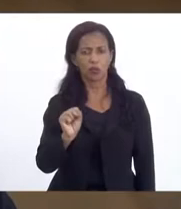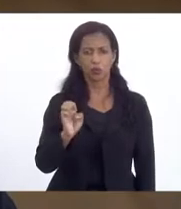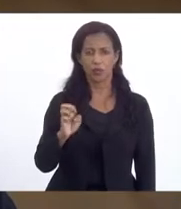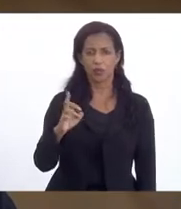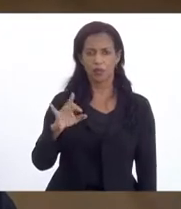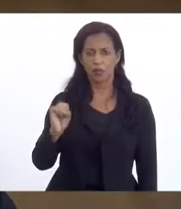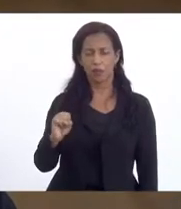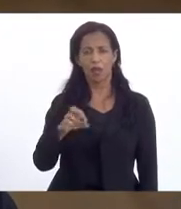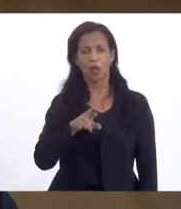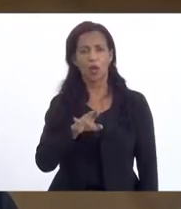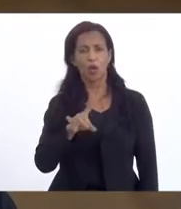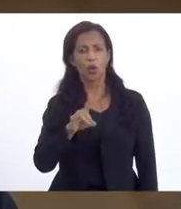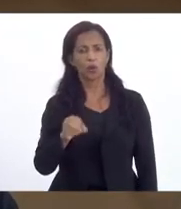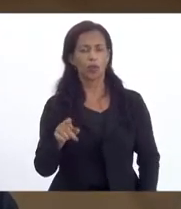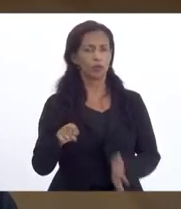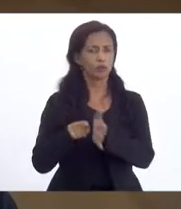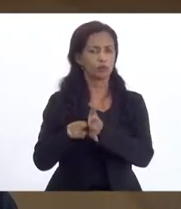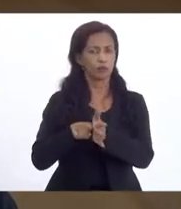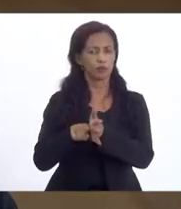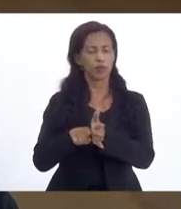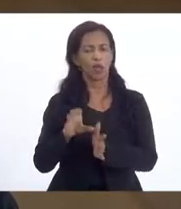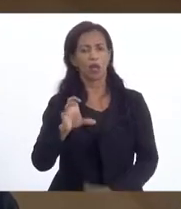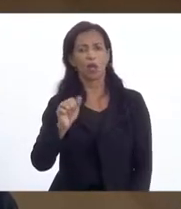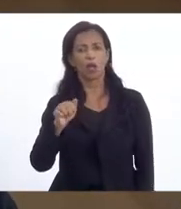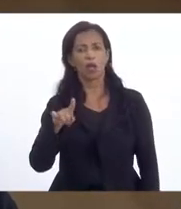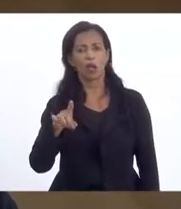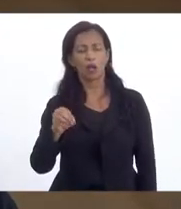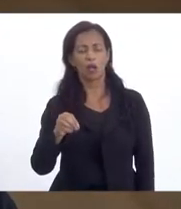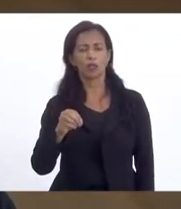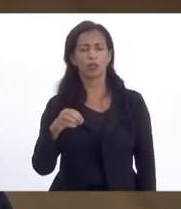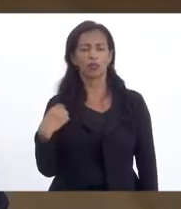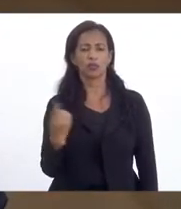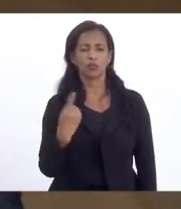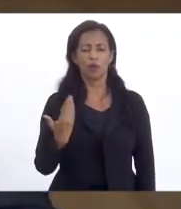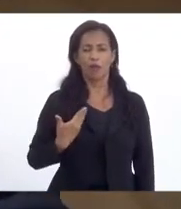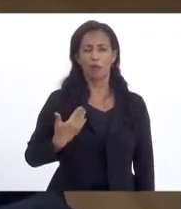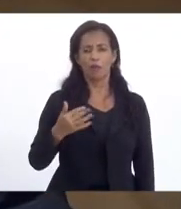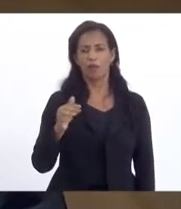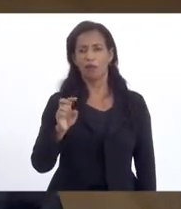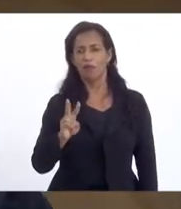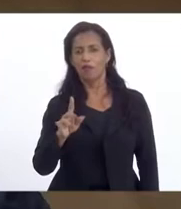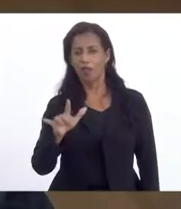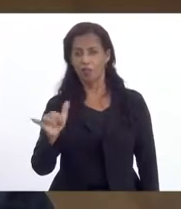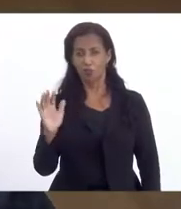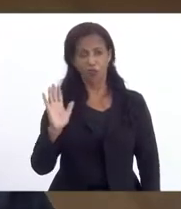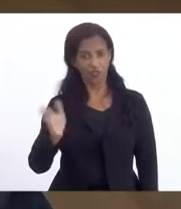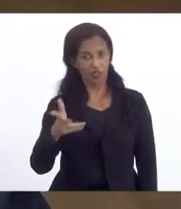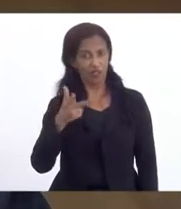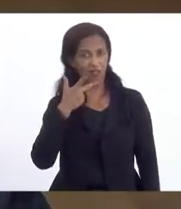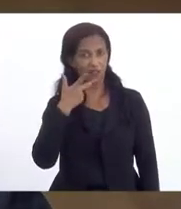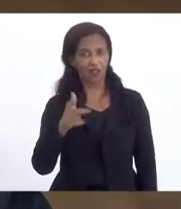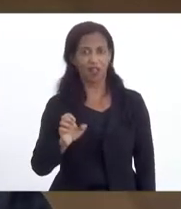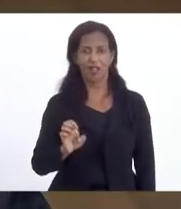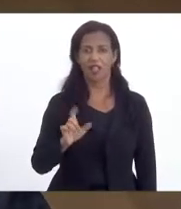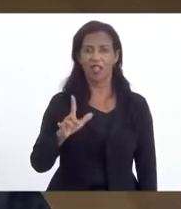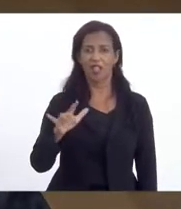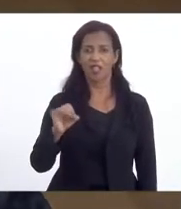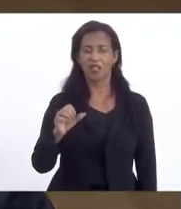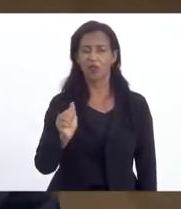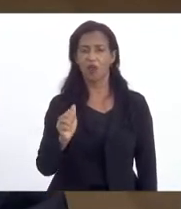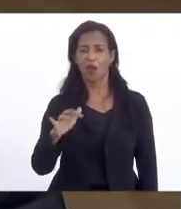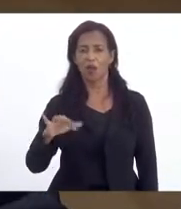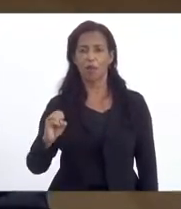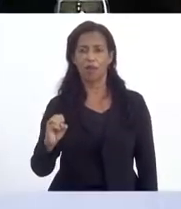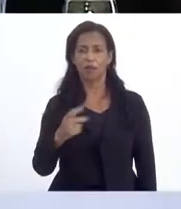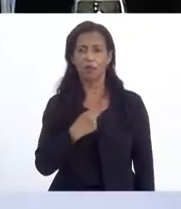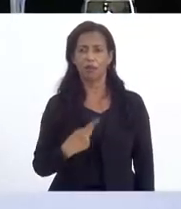Fluminense. Rodrigo Lira, professor e pesquisador da Universidade Cândido Mendes. O nosso amigo Vladimir, que já saudei. O Elísio Alberto, presidente da